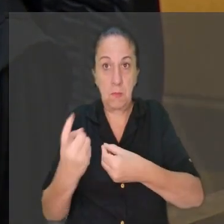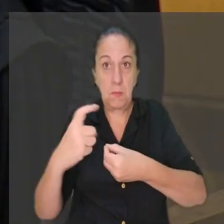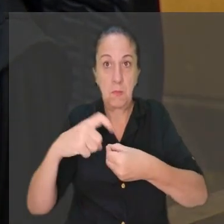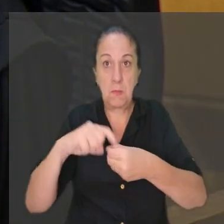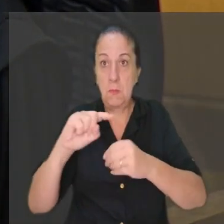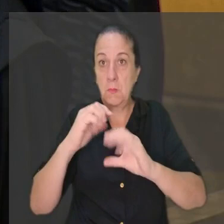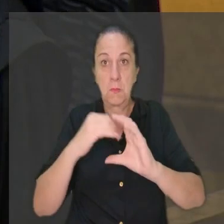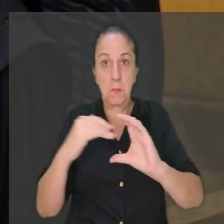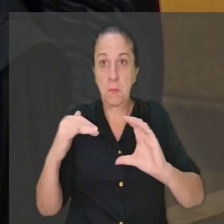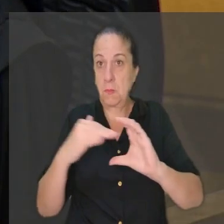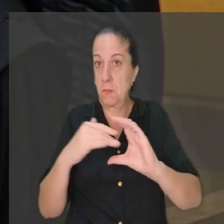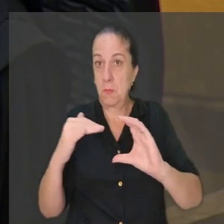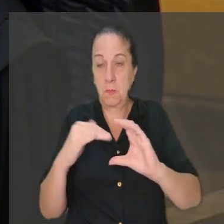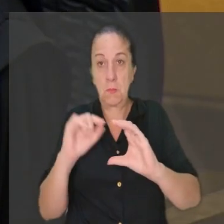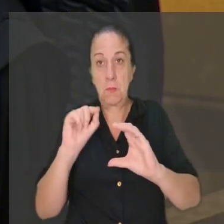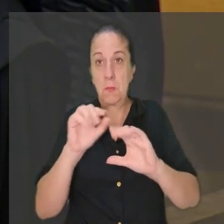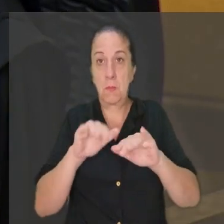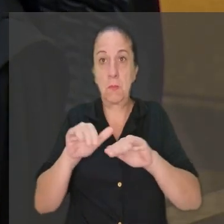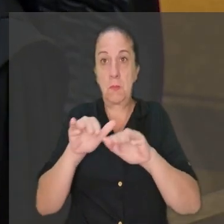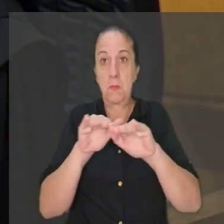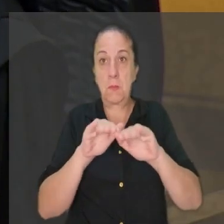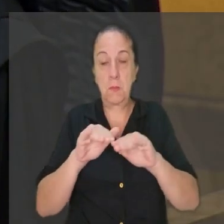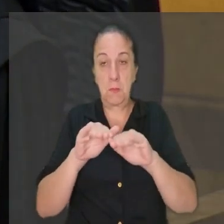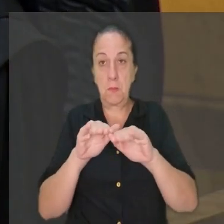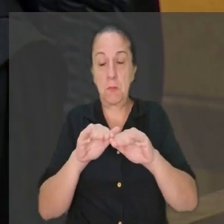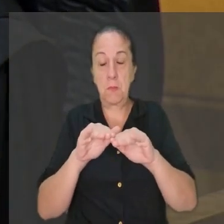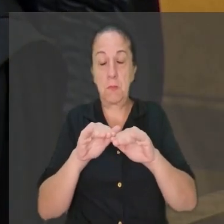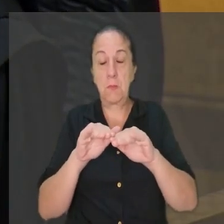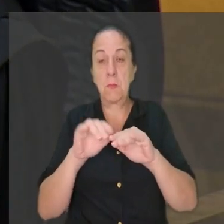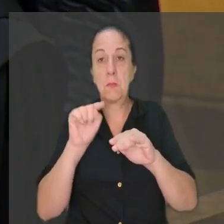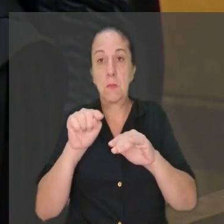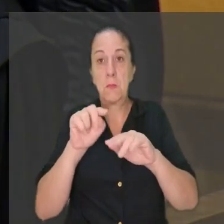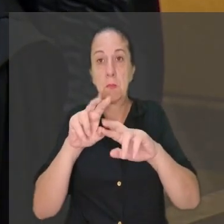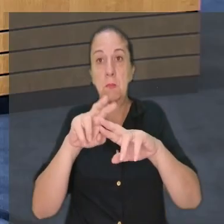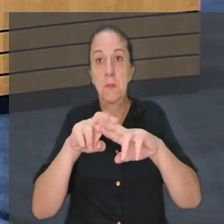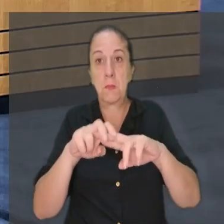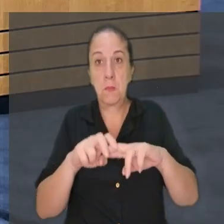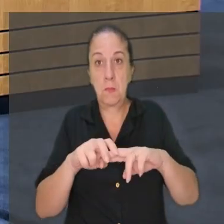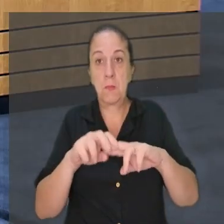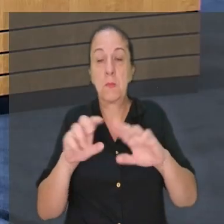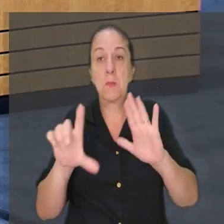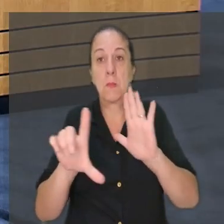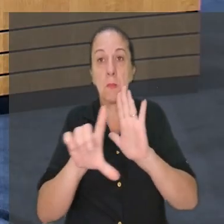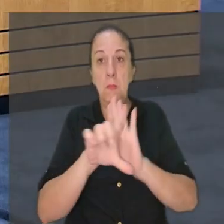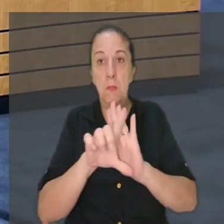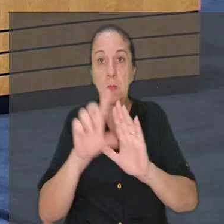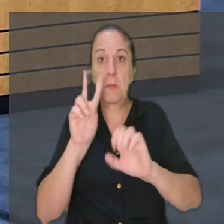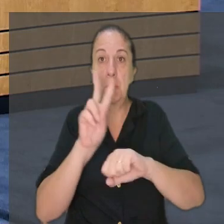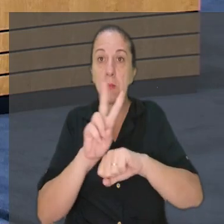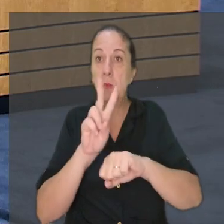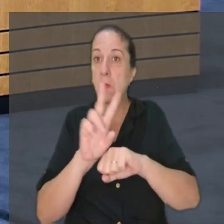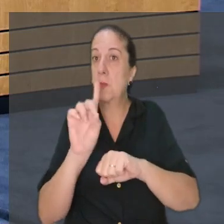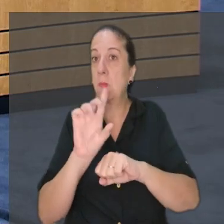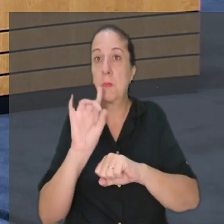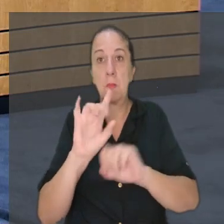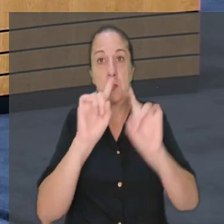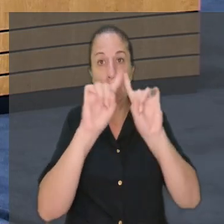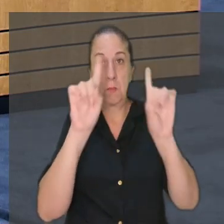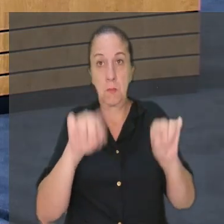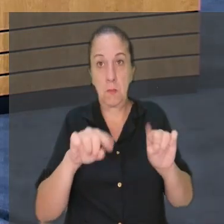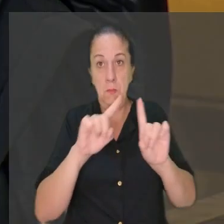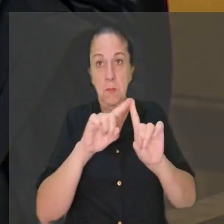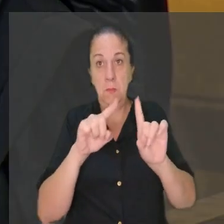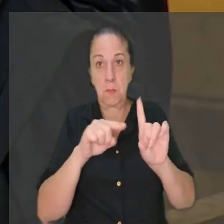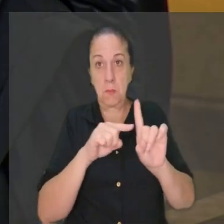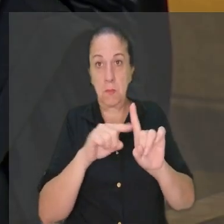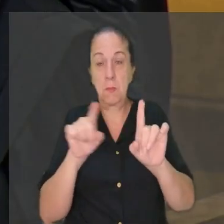à reintegração não caracteriza renúncia à estabilidade provisória. Isso porque a norma constitucional protege não